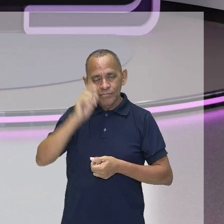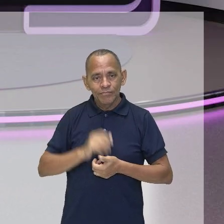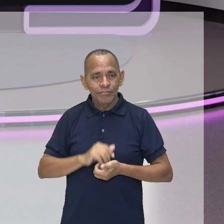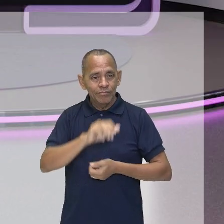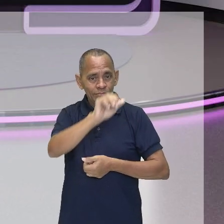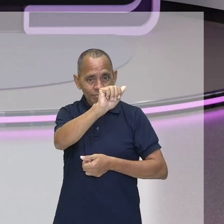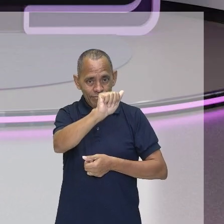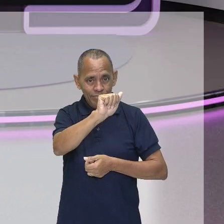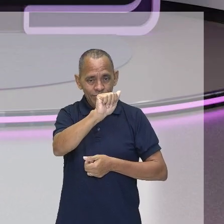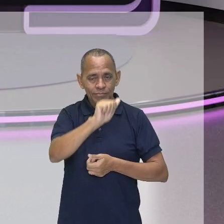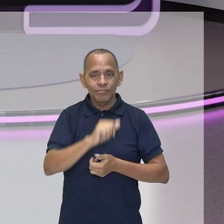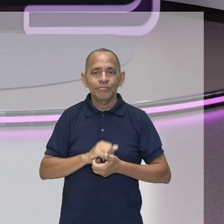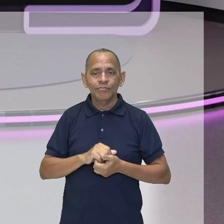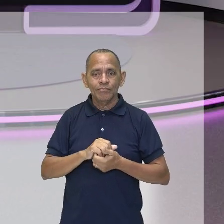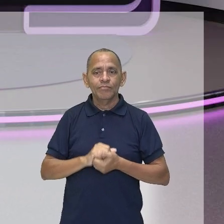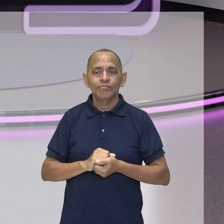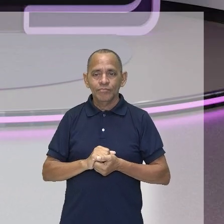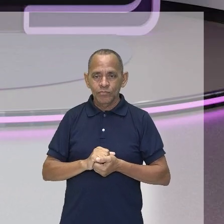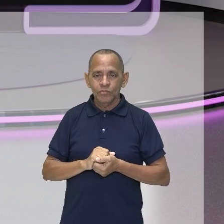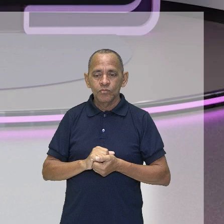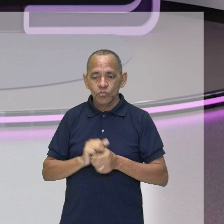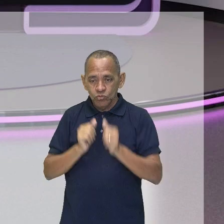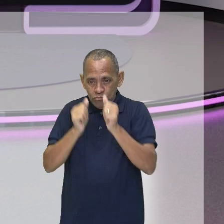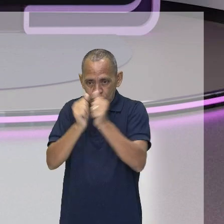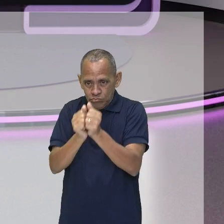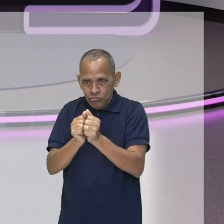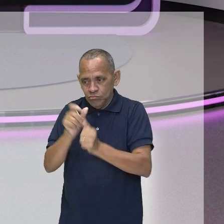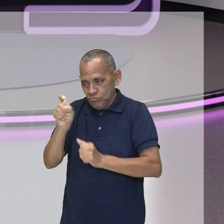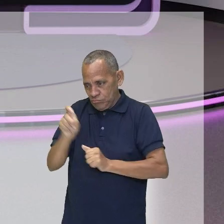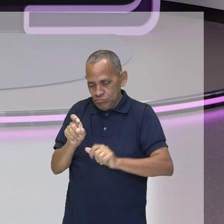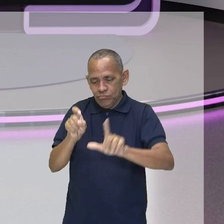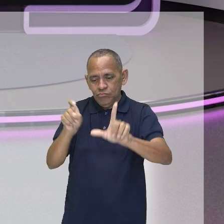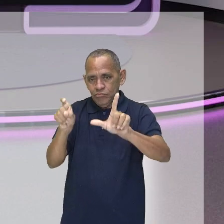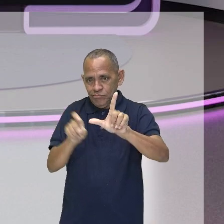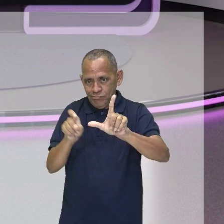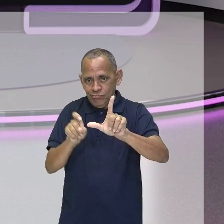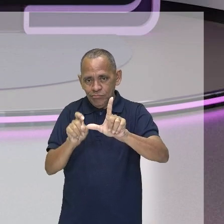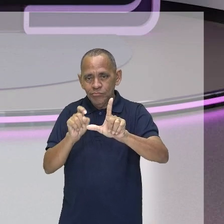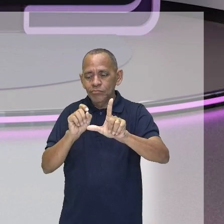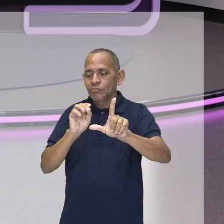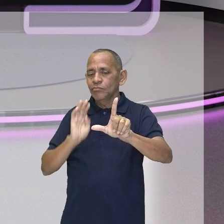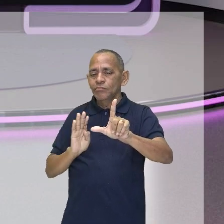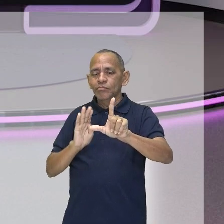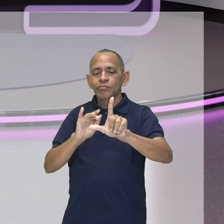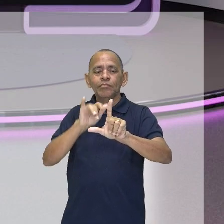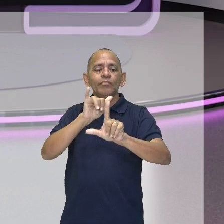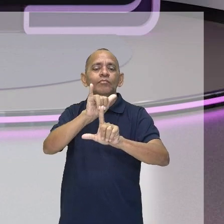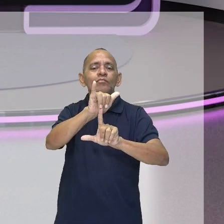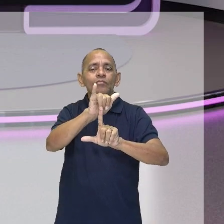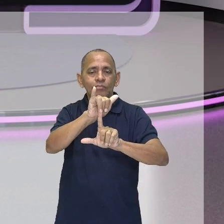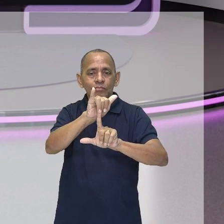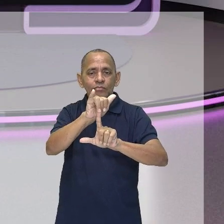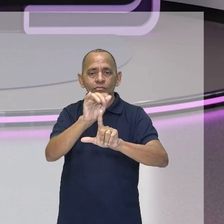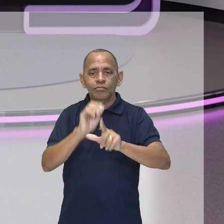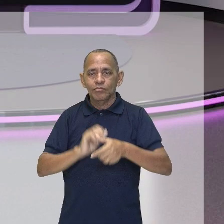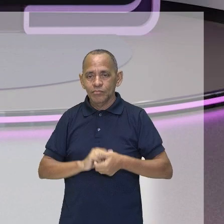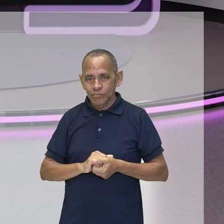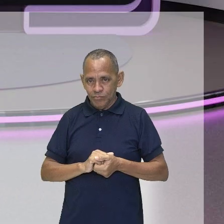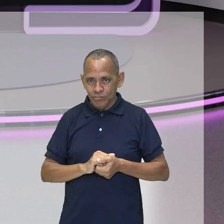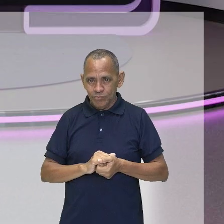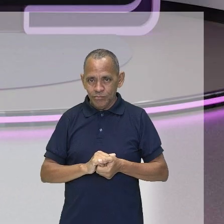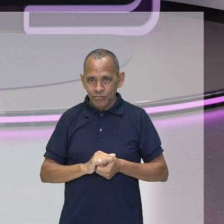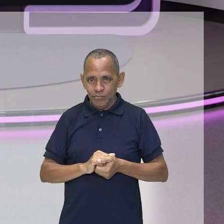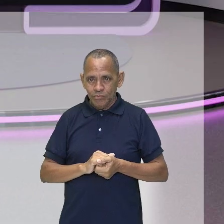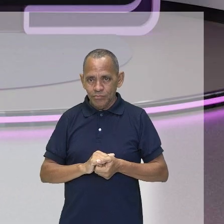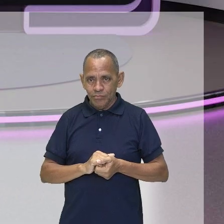coeficiente angular, é o que acompanha o valor de x, e o B é o termo independente, tá certo? Então, vamos então